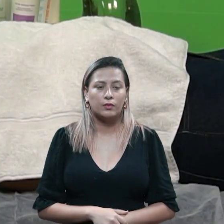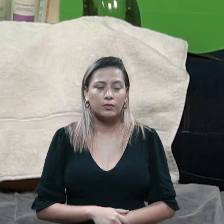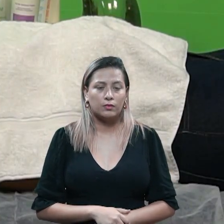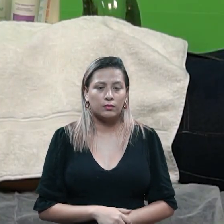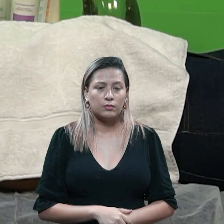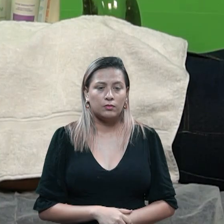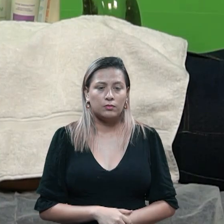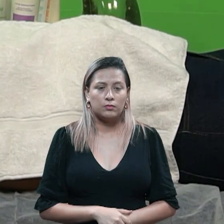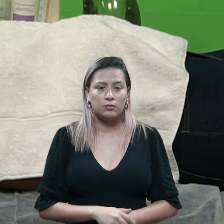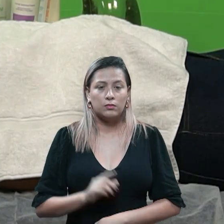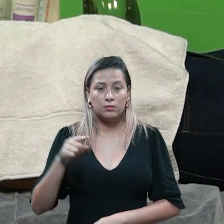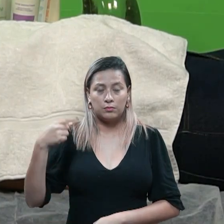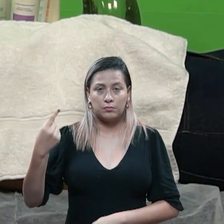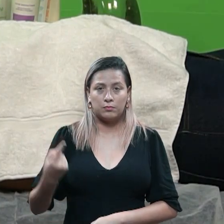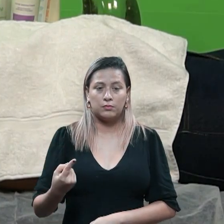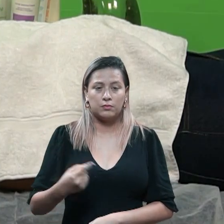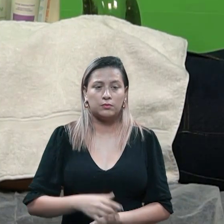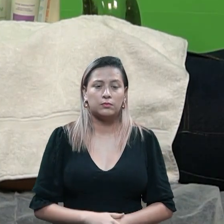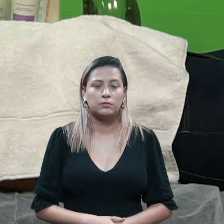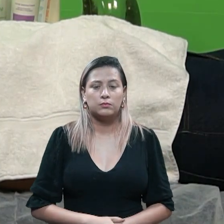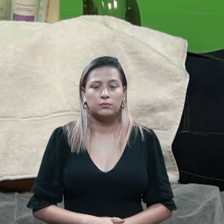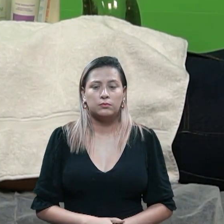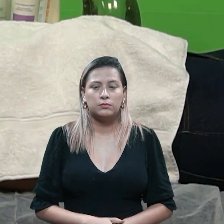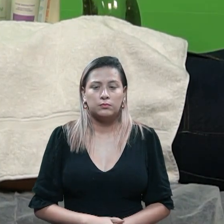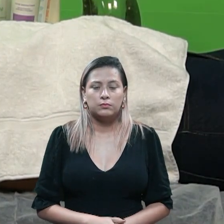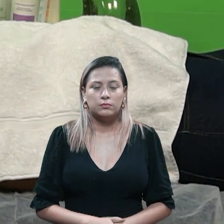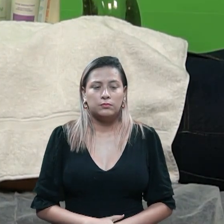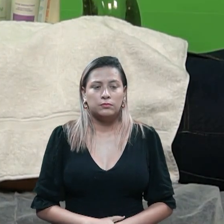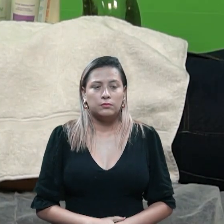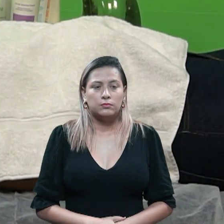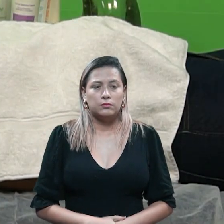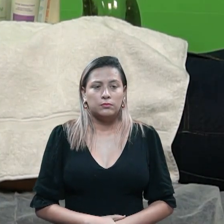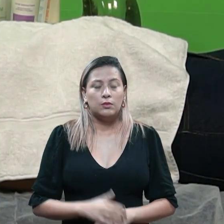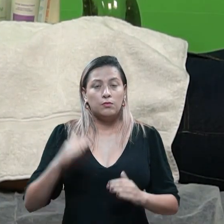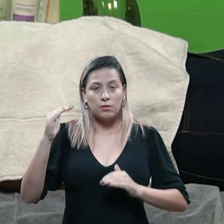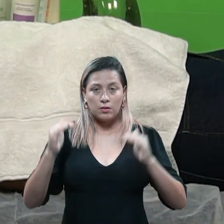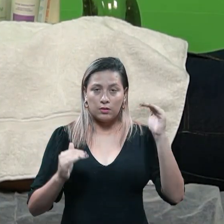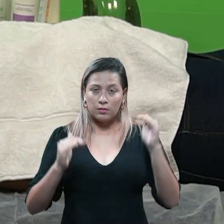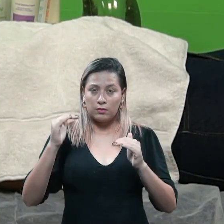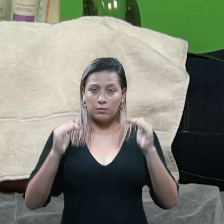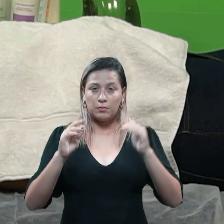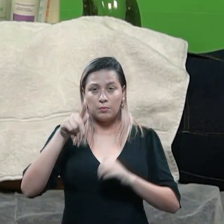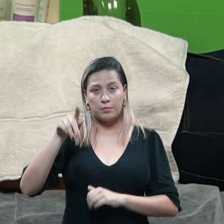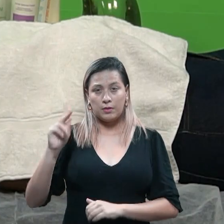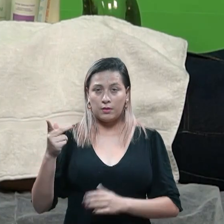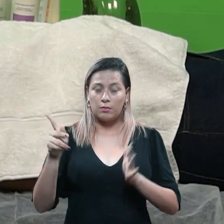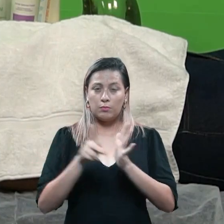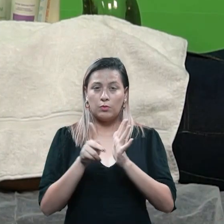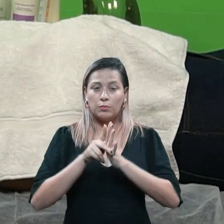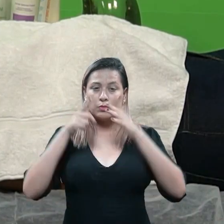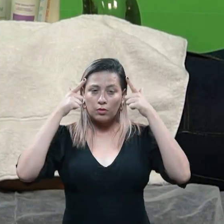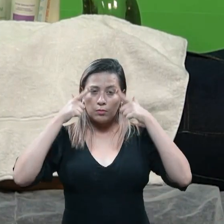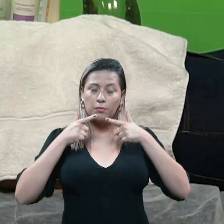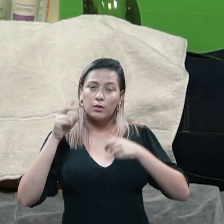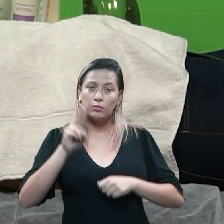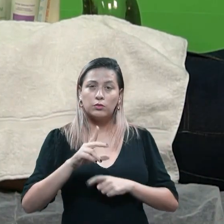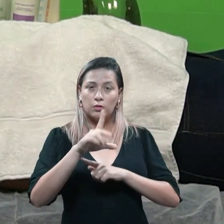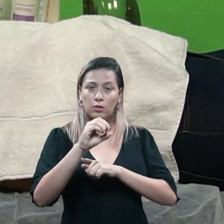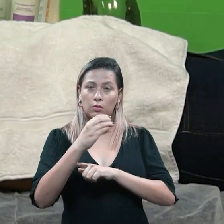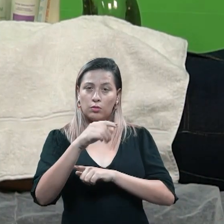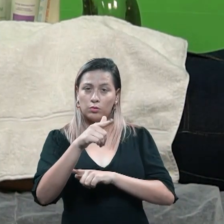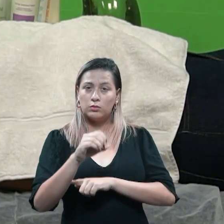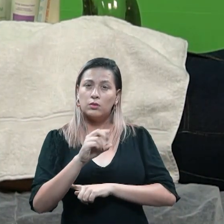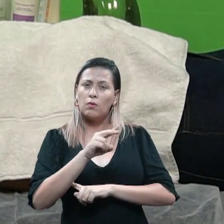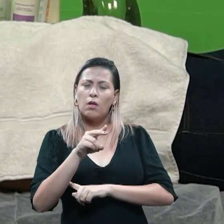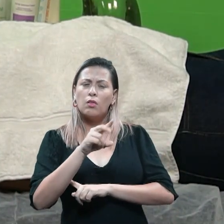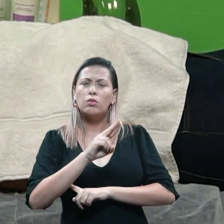extração, eu vou equilibrar o pH da pele com uma loção tônica. No caso, eu vou